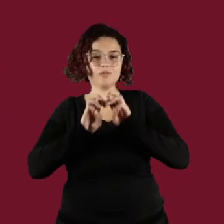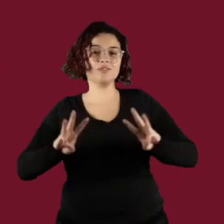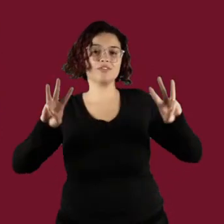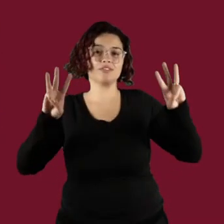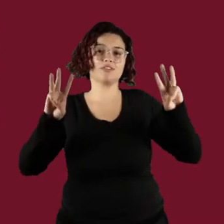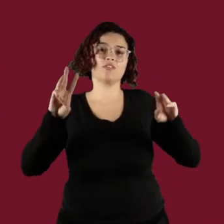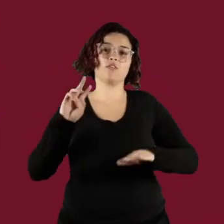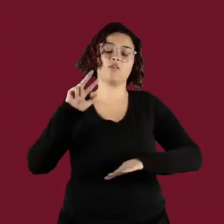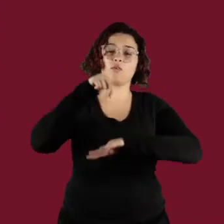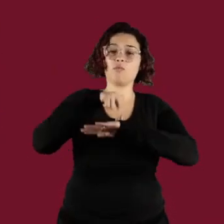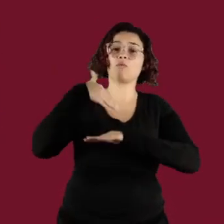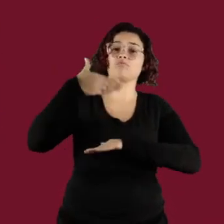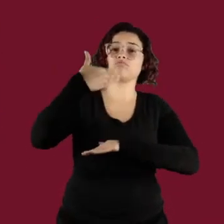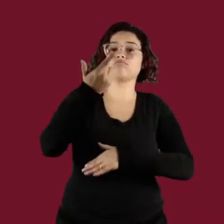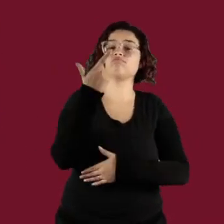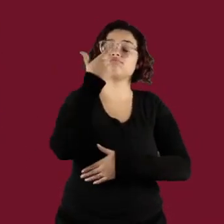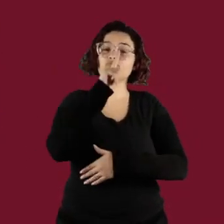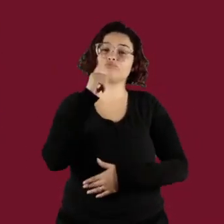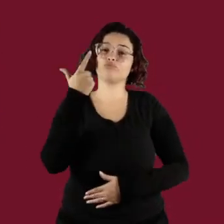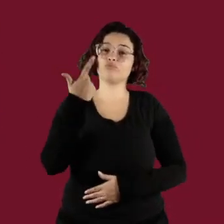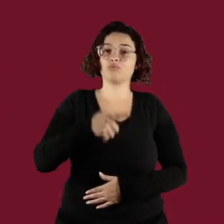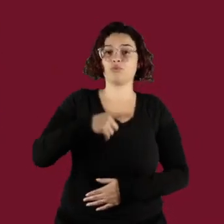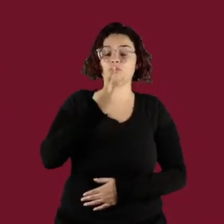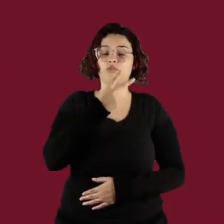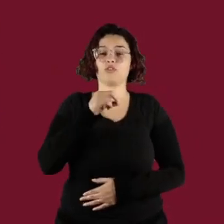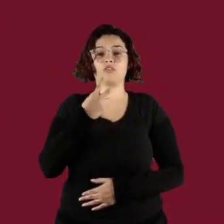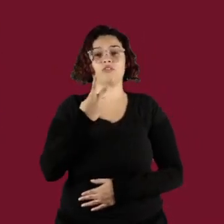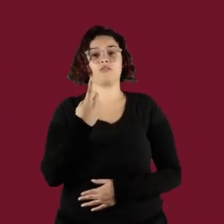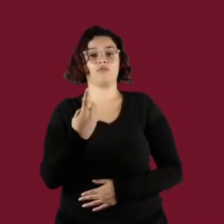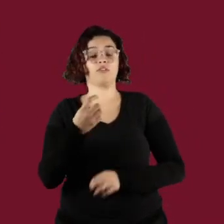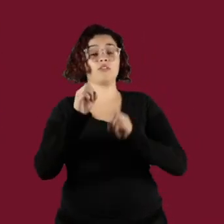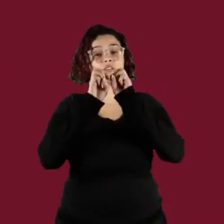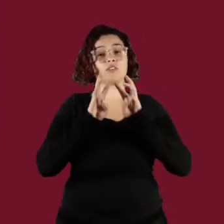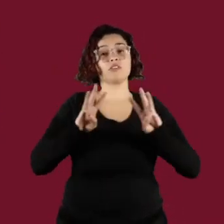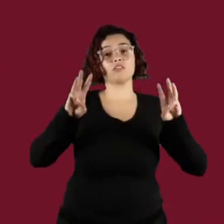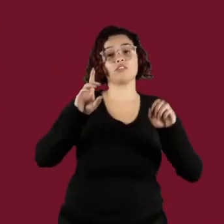em 2021. Nas Nações Unidas, ela foi diretora do